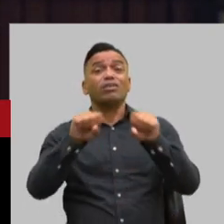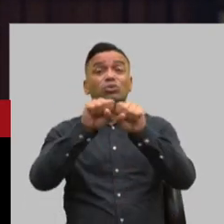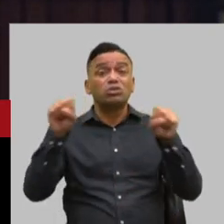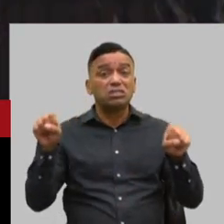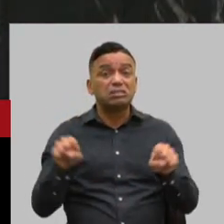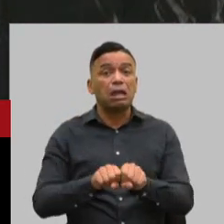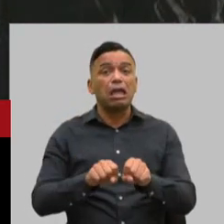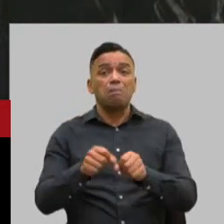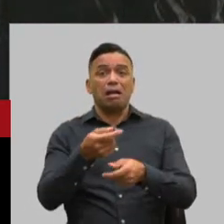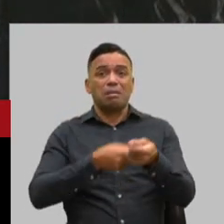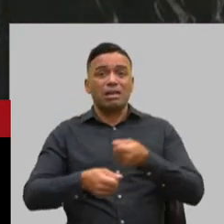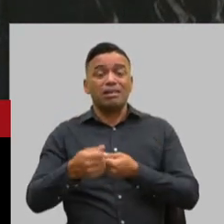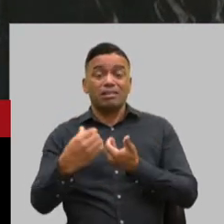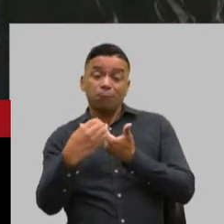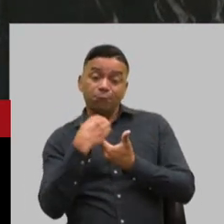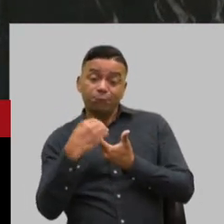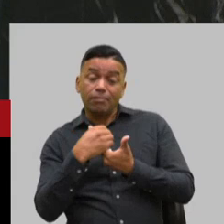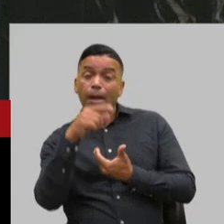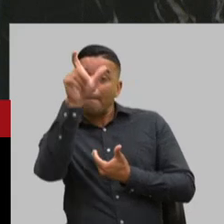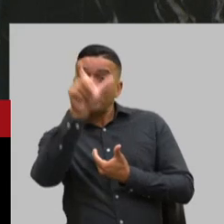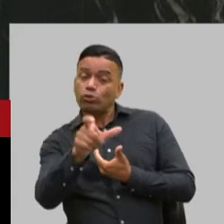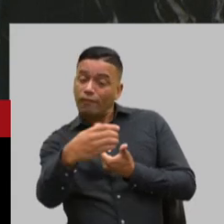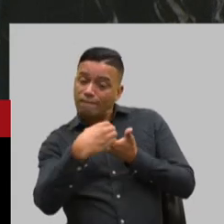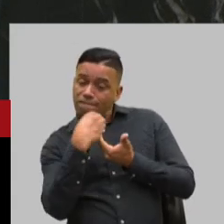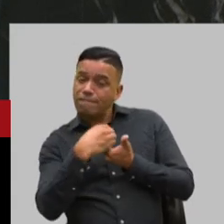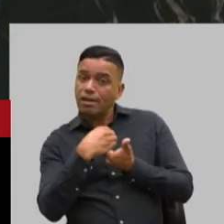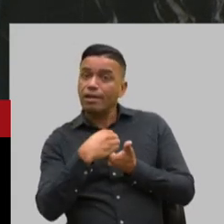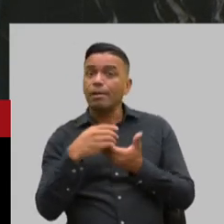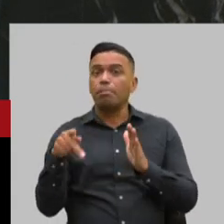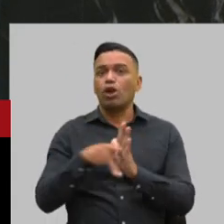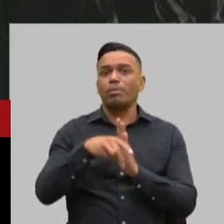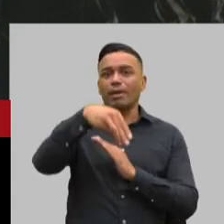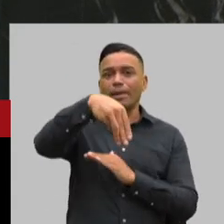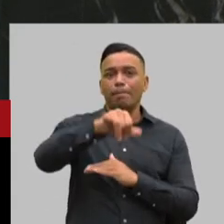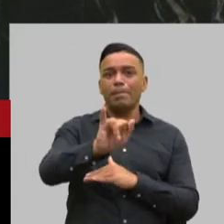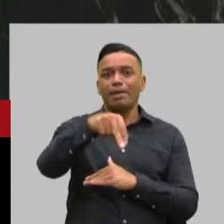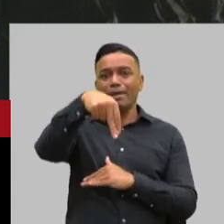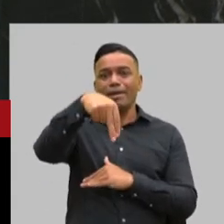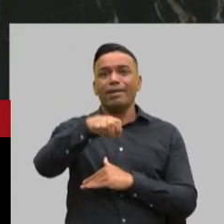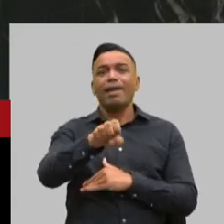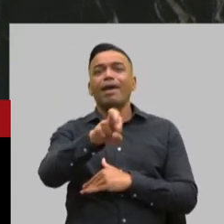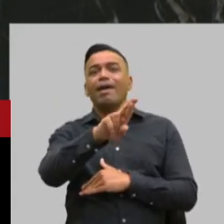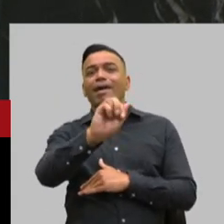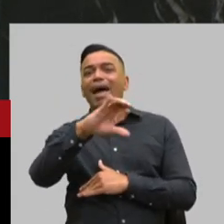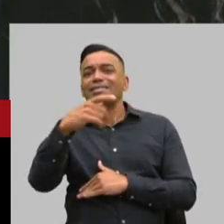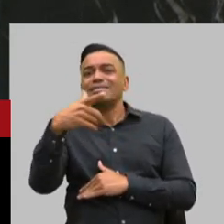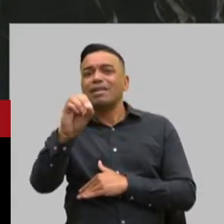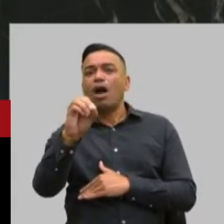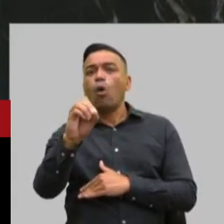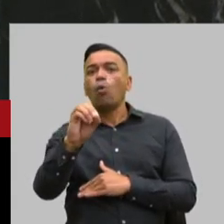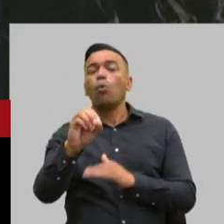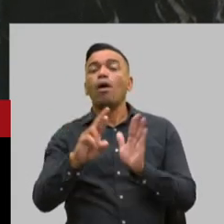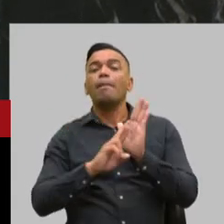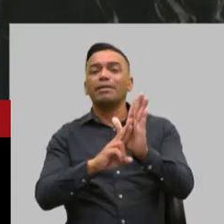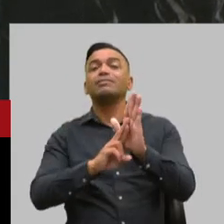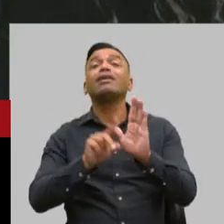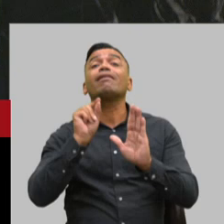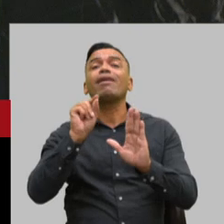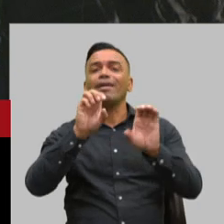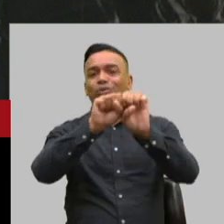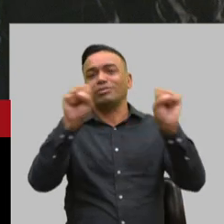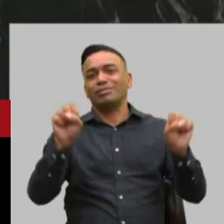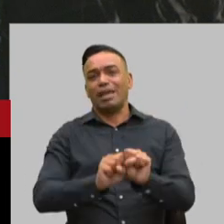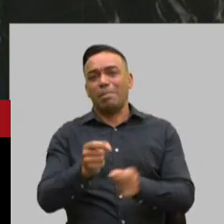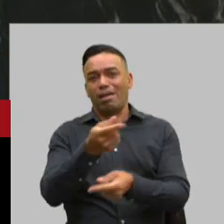capitalista. E aqui no nosso caso, pela mineração, que representa muito bem esse sistema. A minha